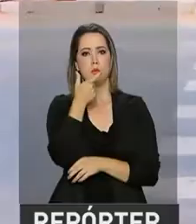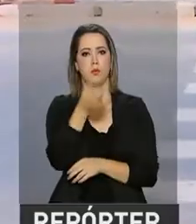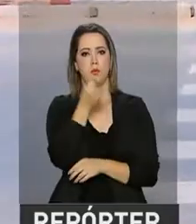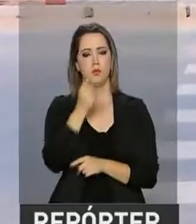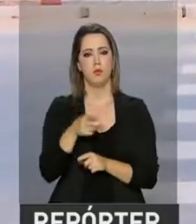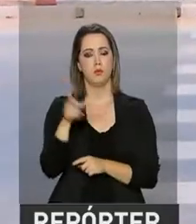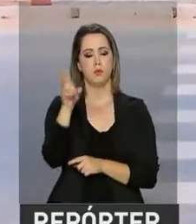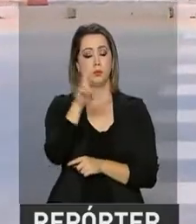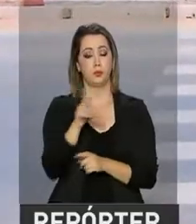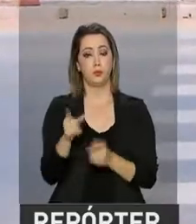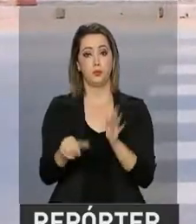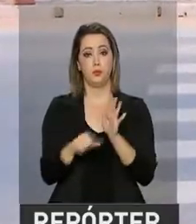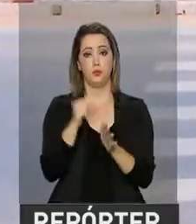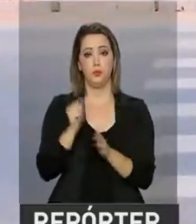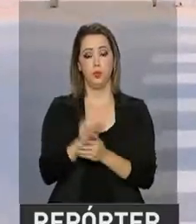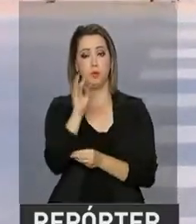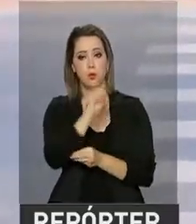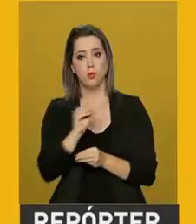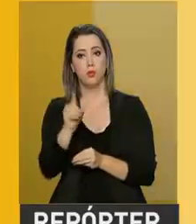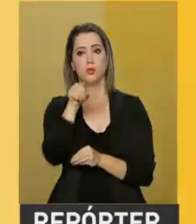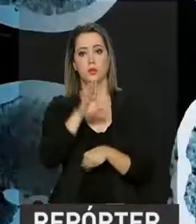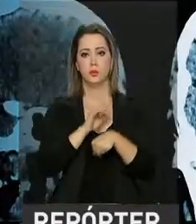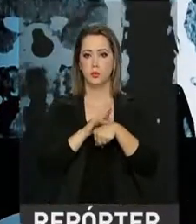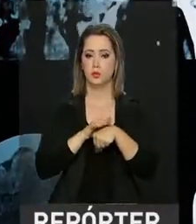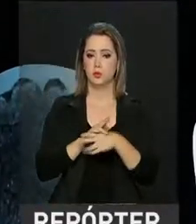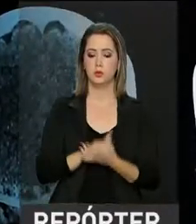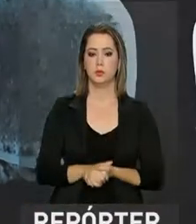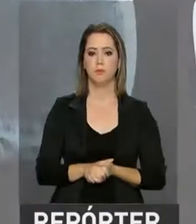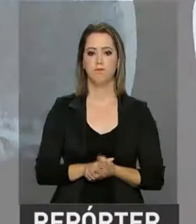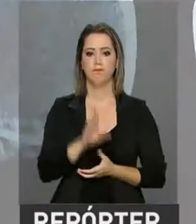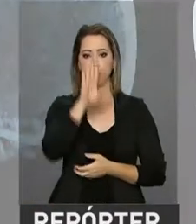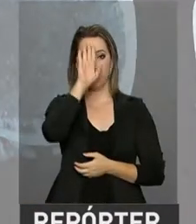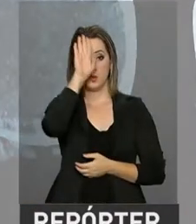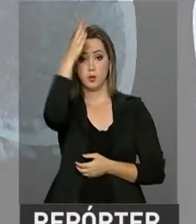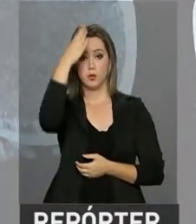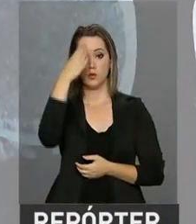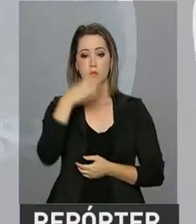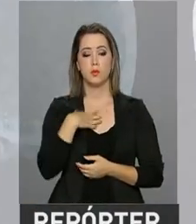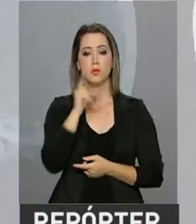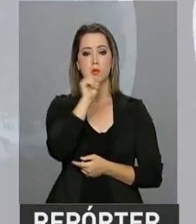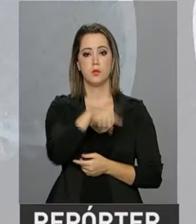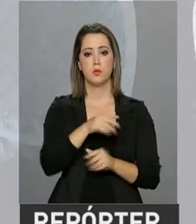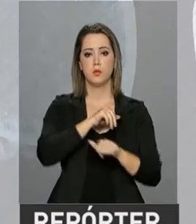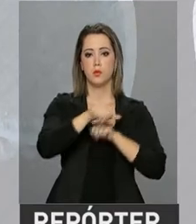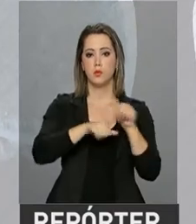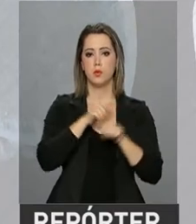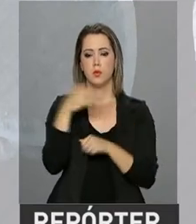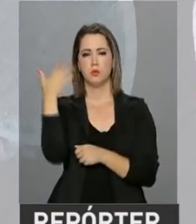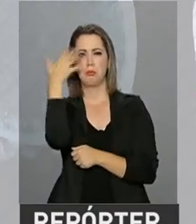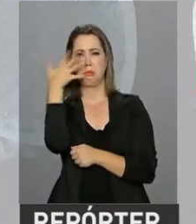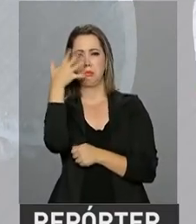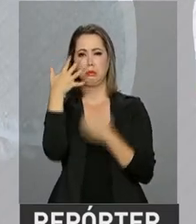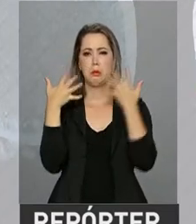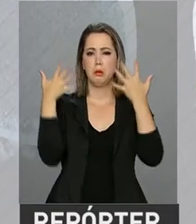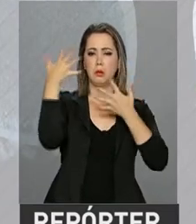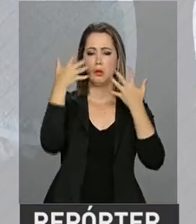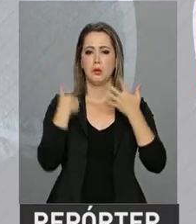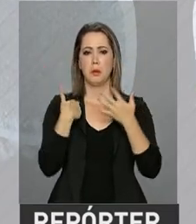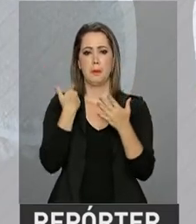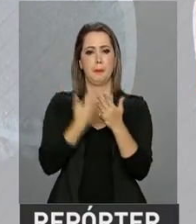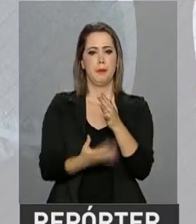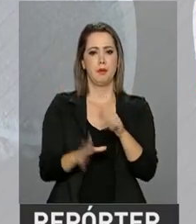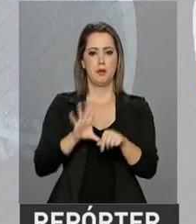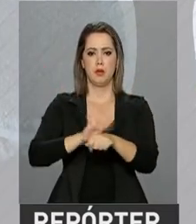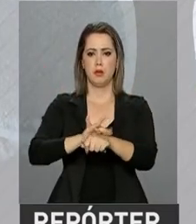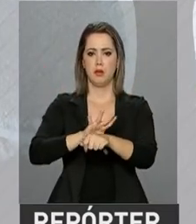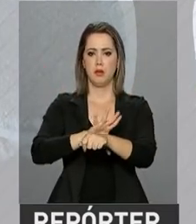primeira linha para tratar a esclerose múltipla. Os principais sintomas da esclerose múltipla são alterações na visão, perda da